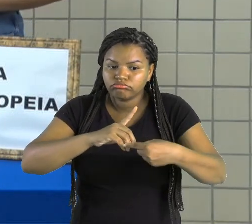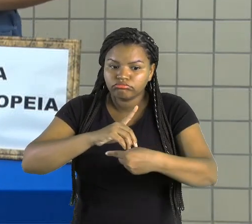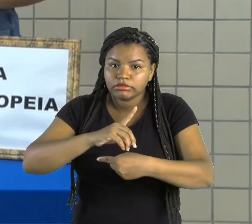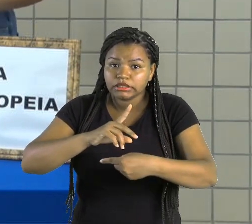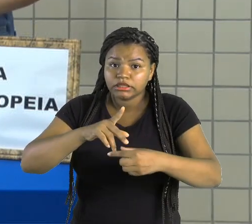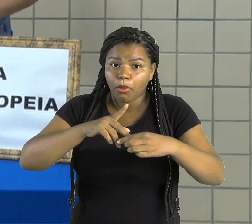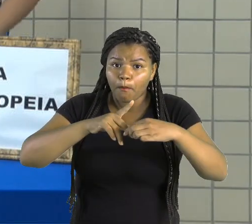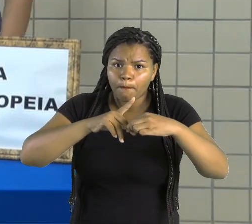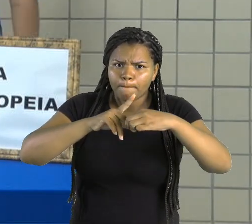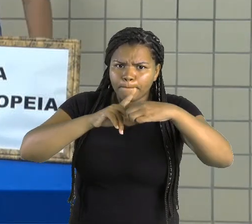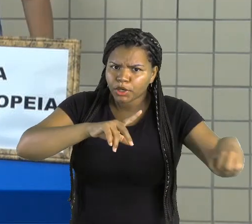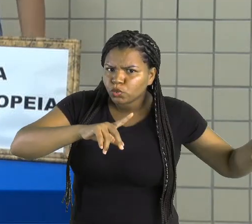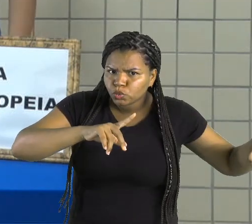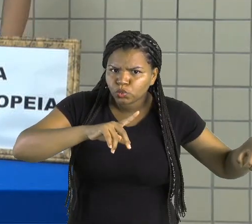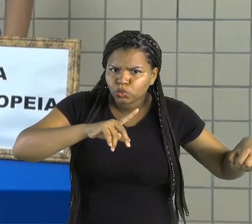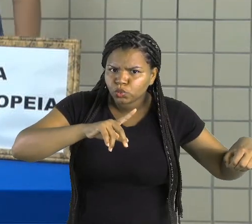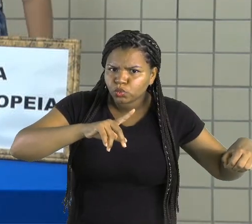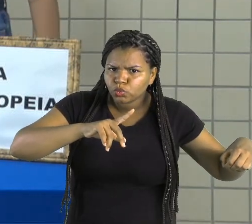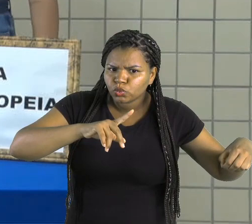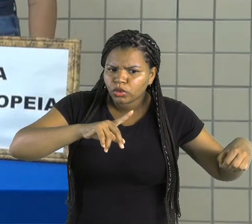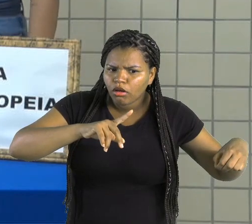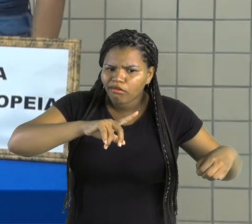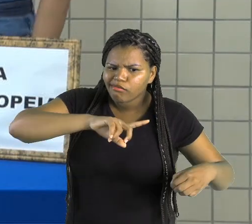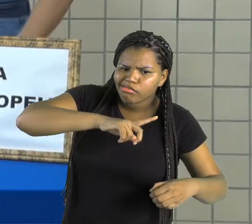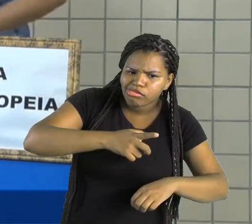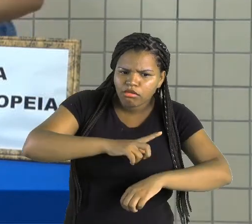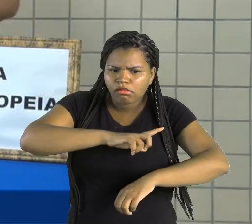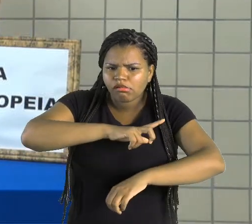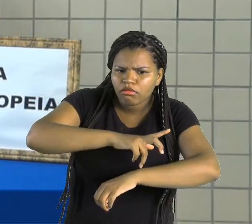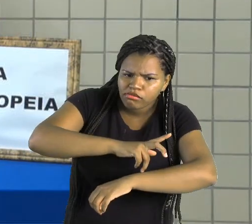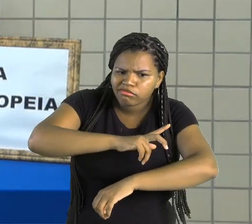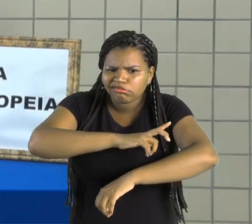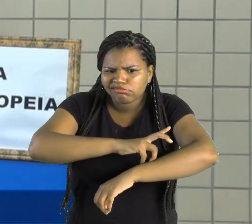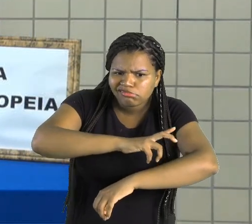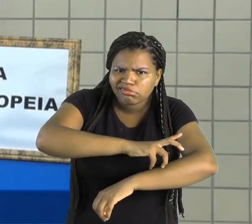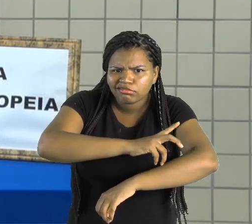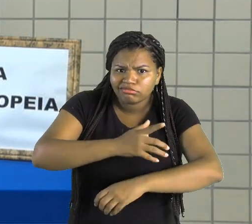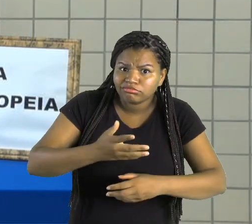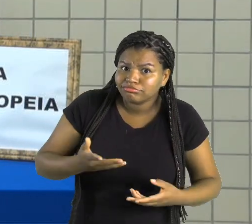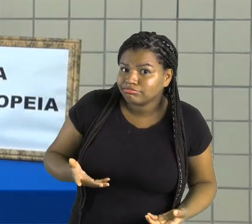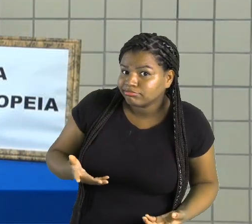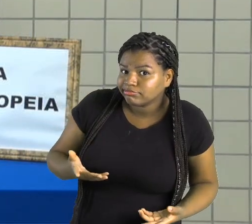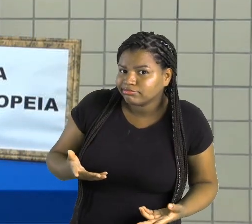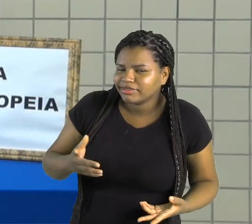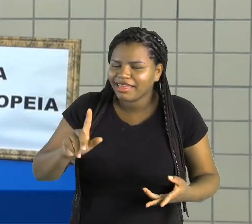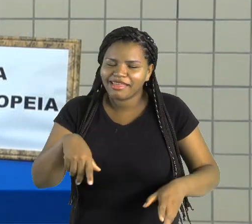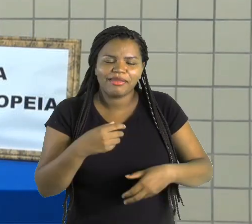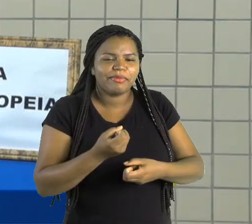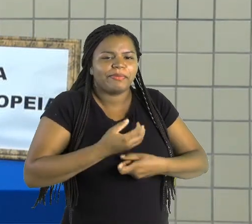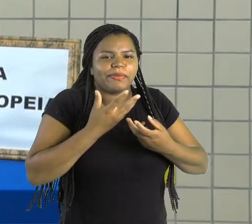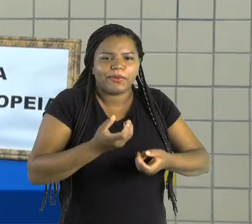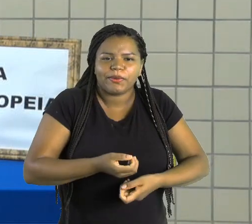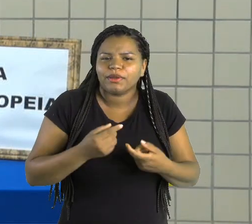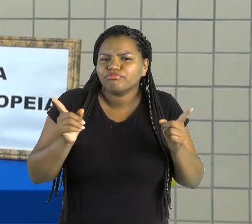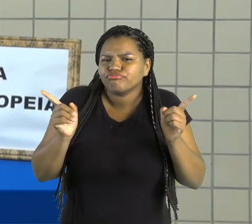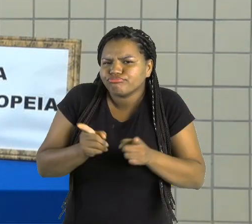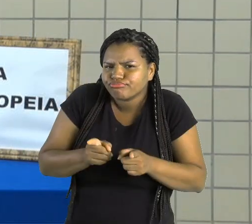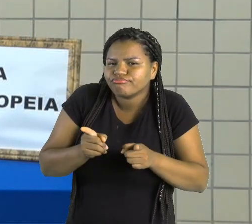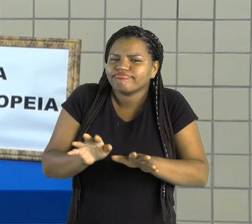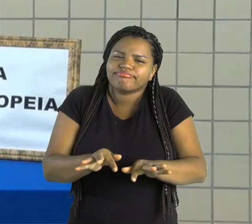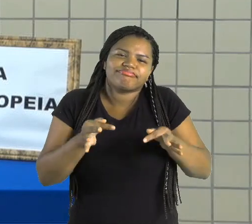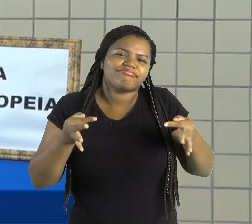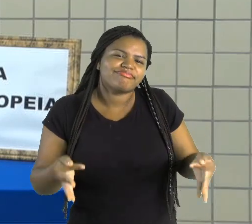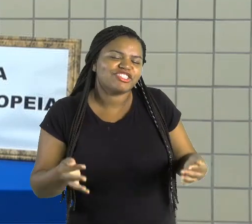arranca, será que a bichinha manca? Então, esse é o nosso poema, um poema curtinho,